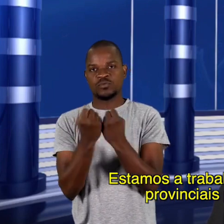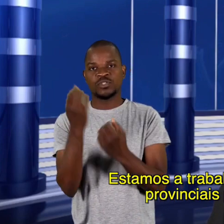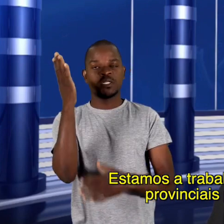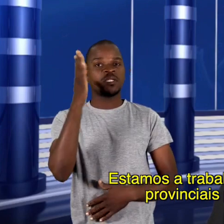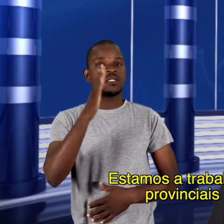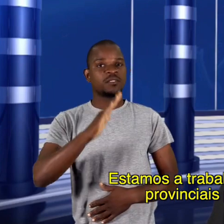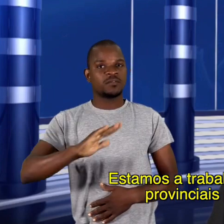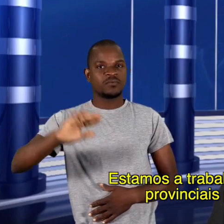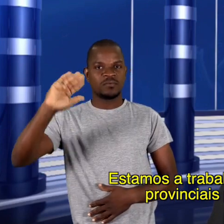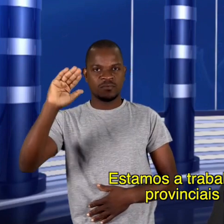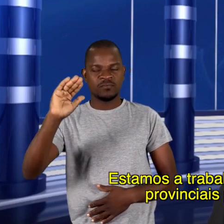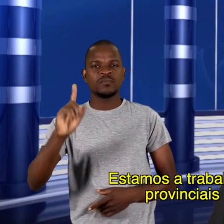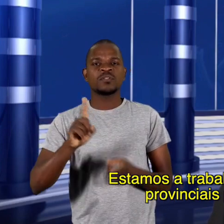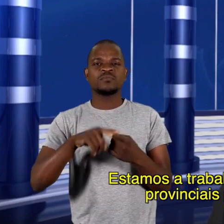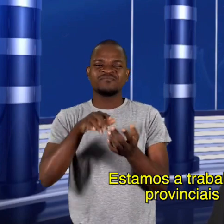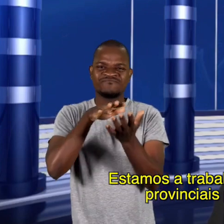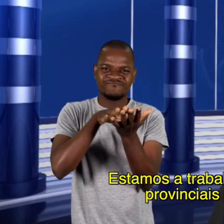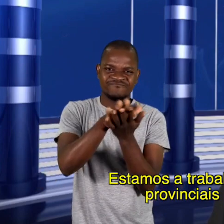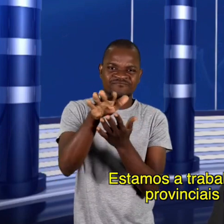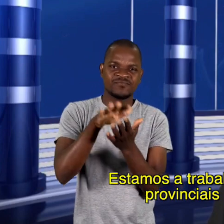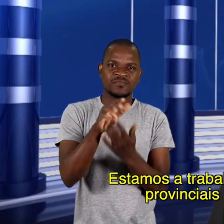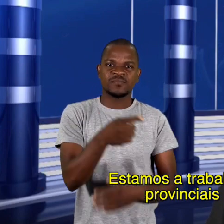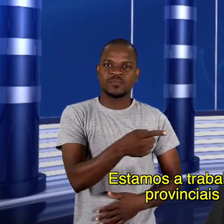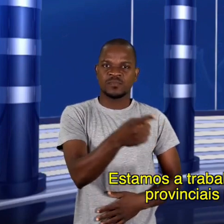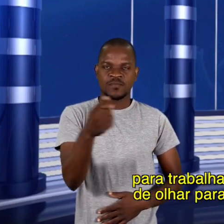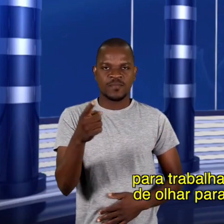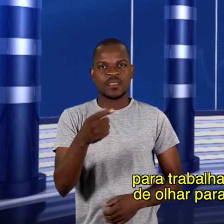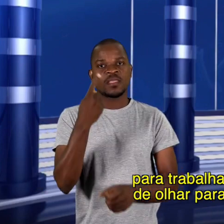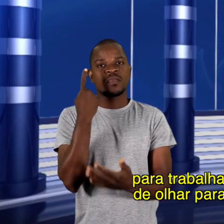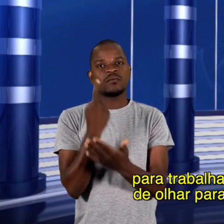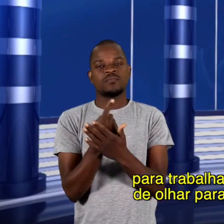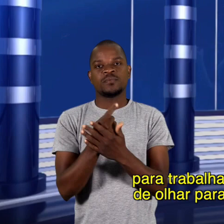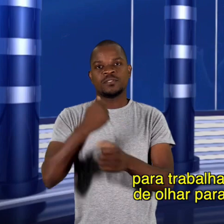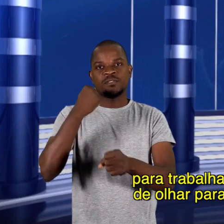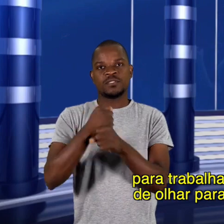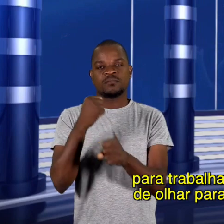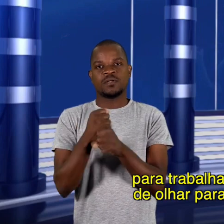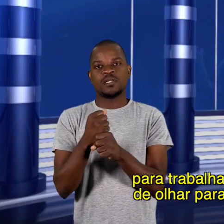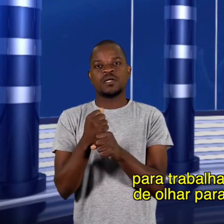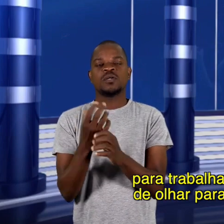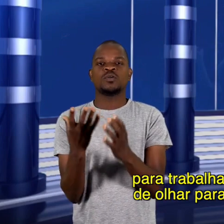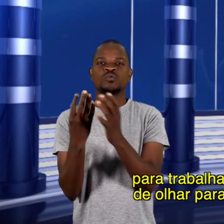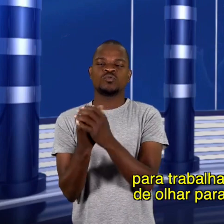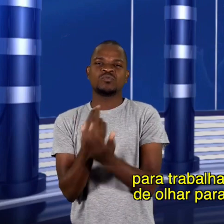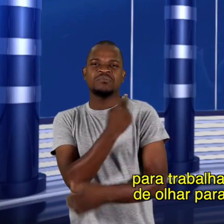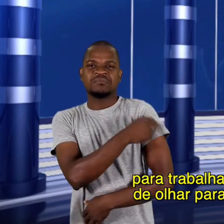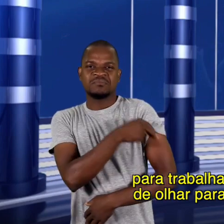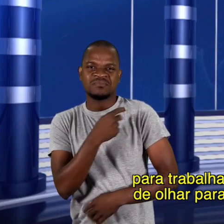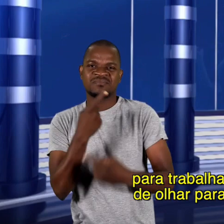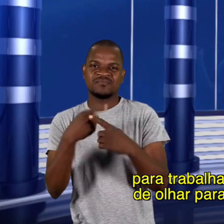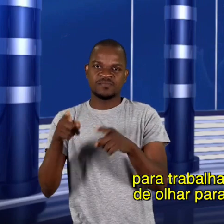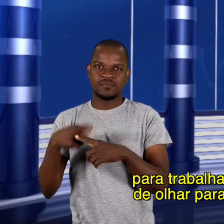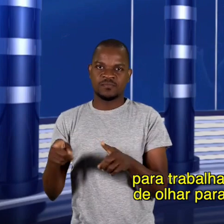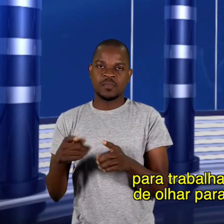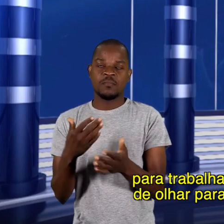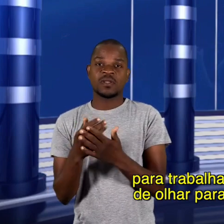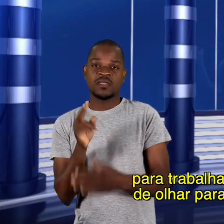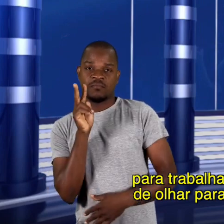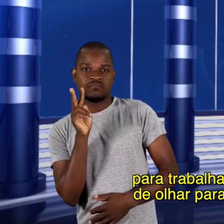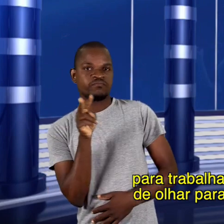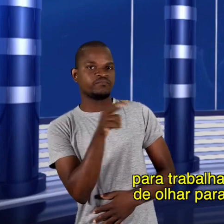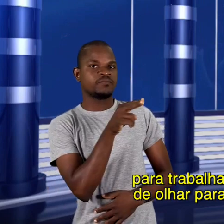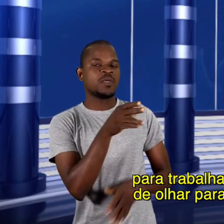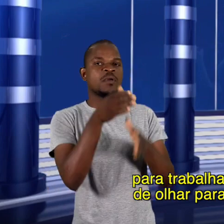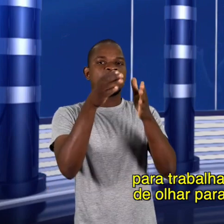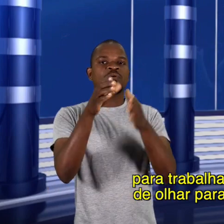provinciais, porque estamos em todo o país, para trabalhar com as autoridades no sentido de